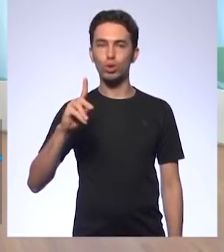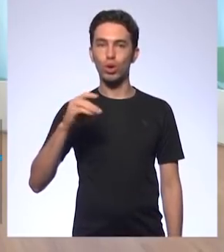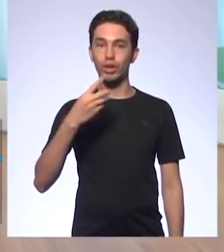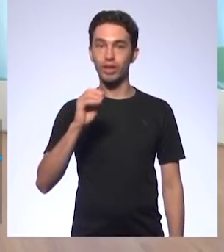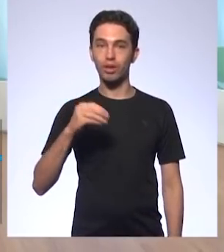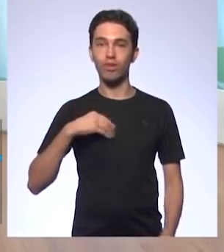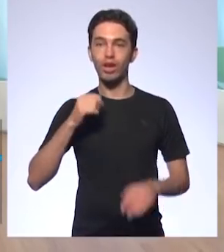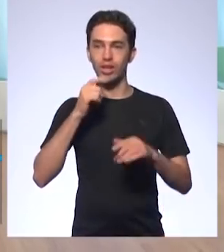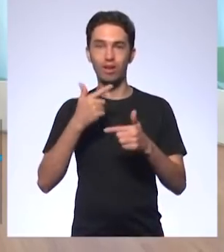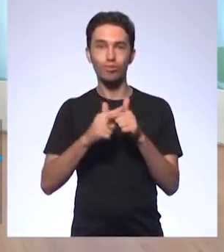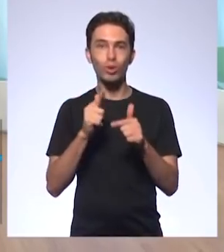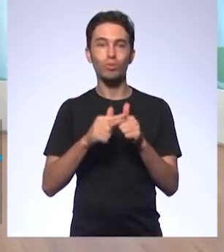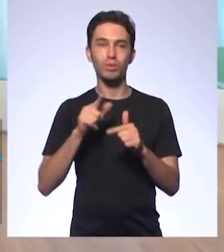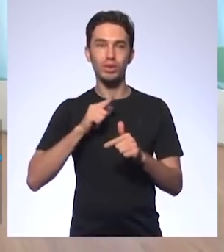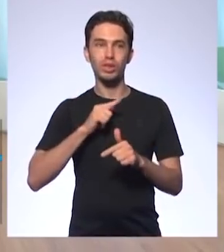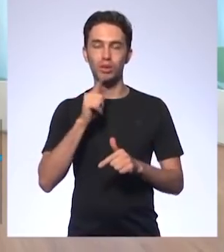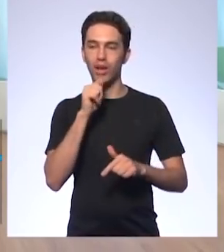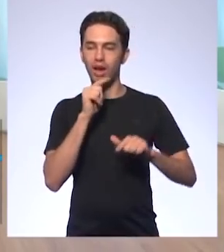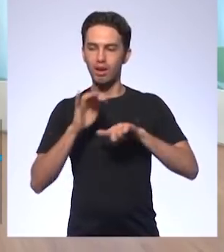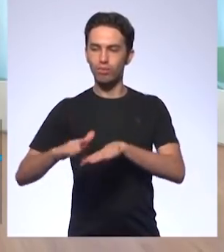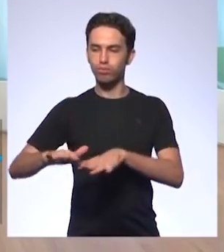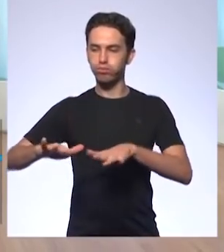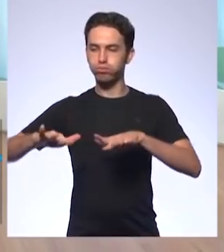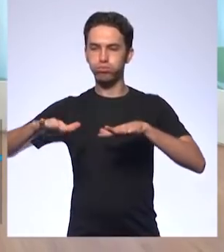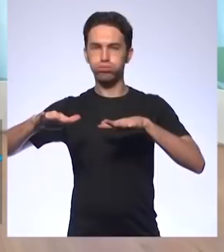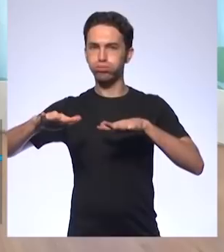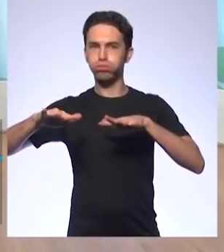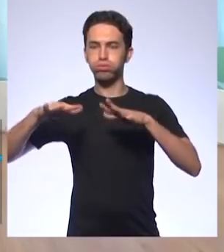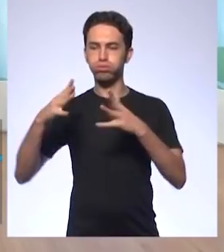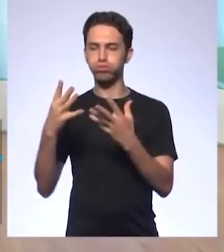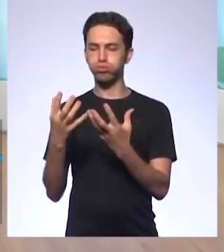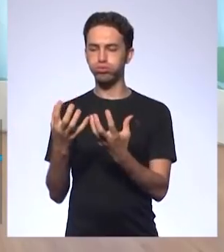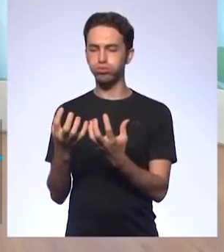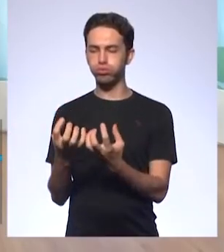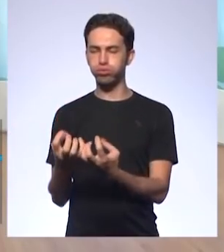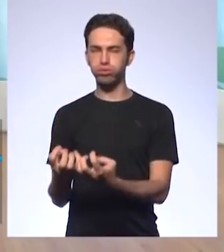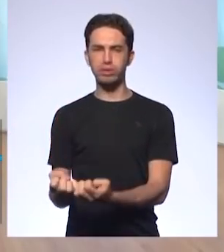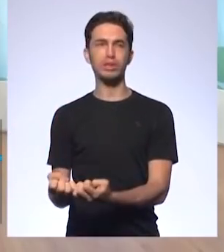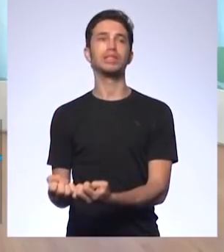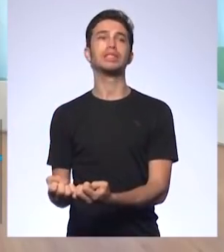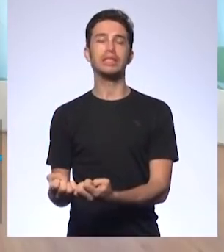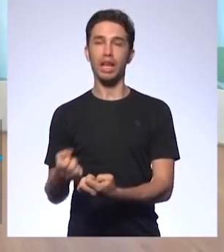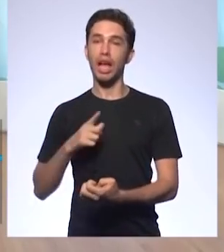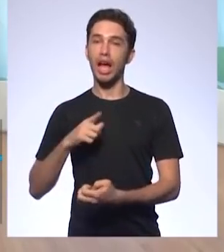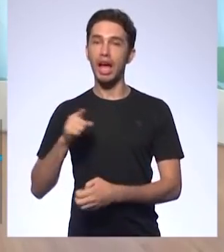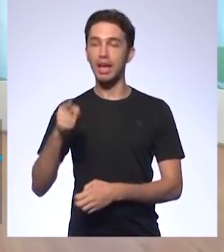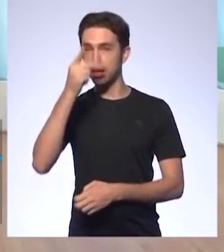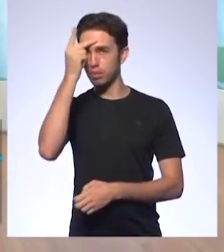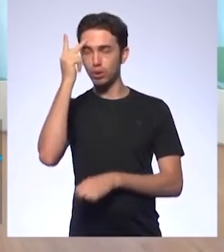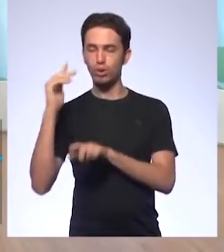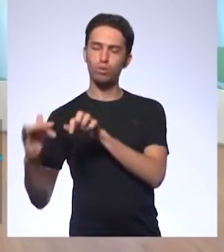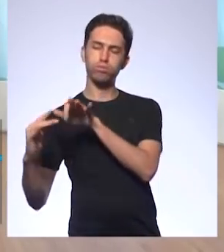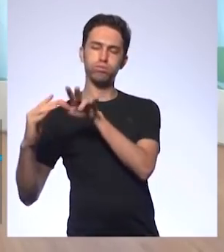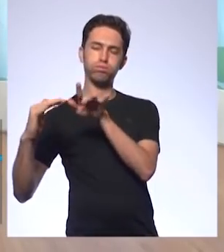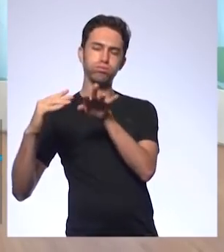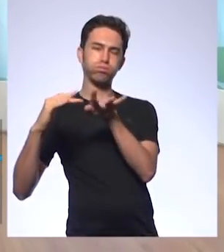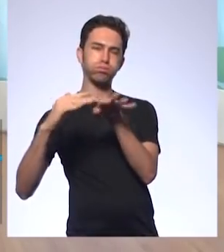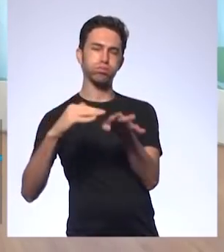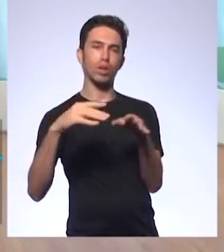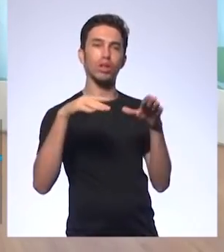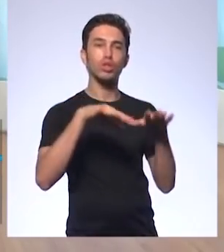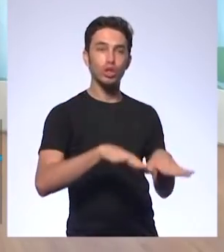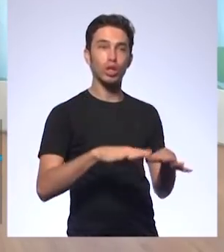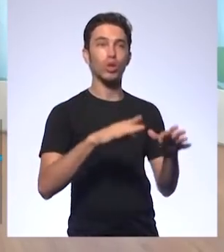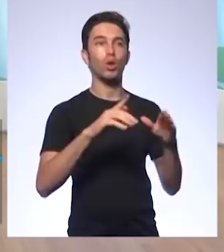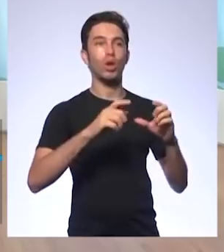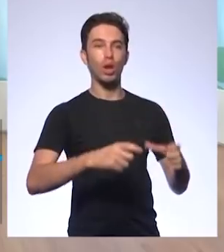cheias do Rio Jordão. Então, imagina um rio que está secando e as pessoas indo para o Egito. Aí os hebreus foram para o Egito. Só que chegou no Egito, eles